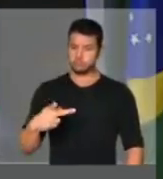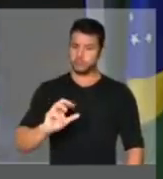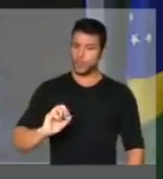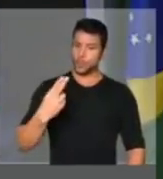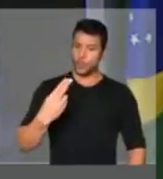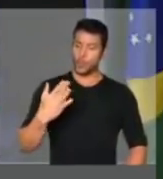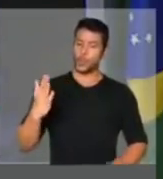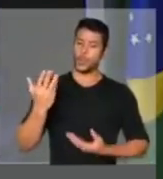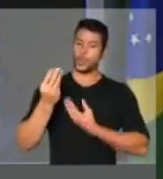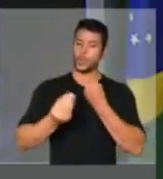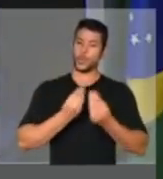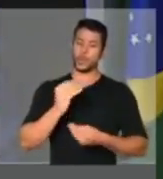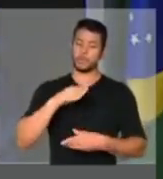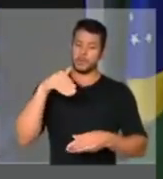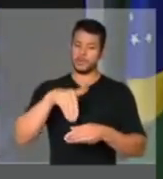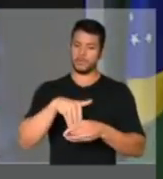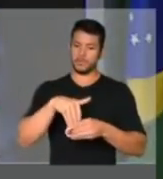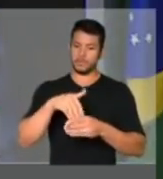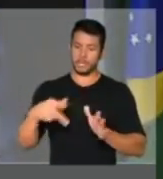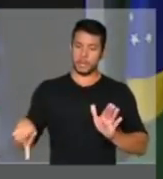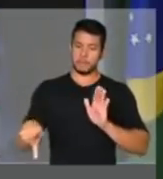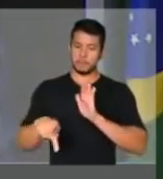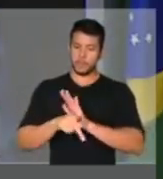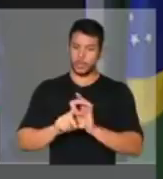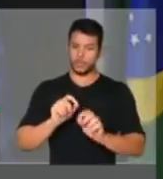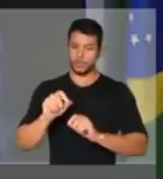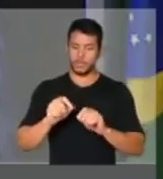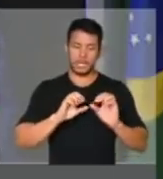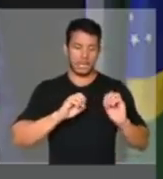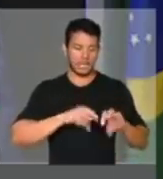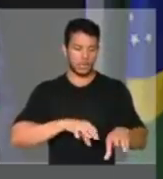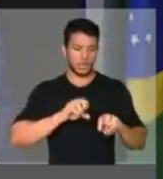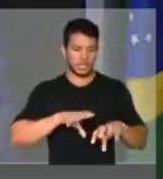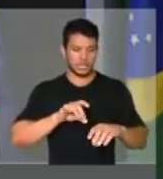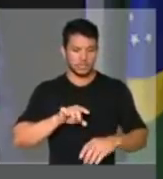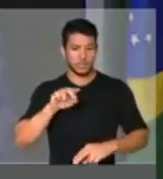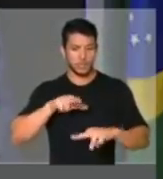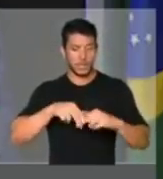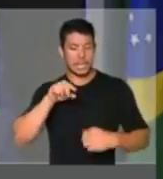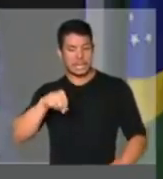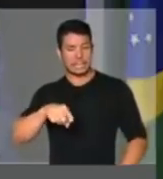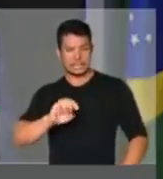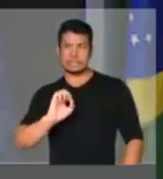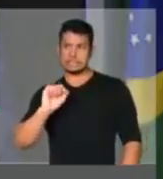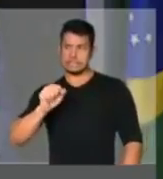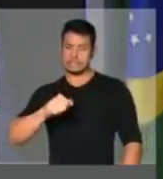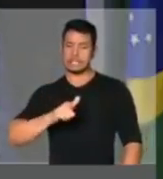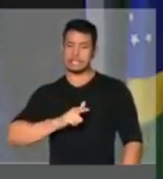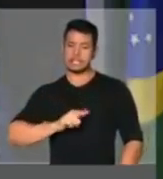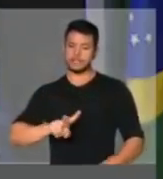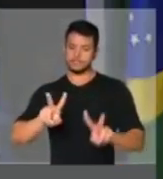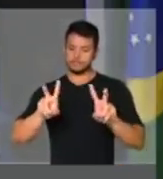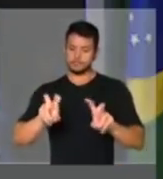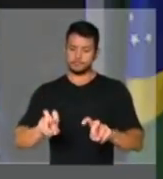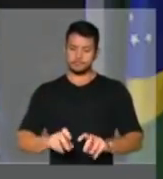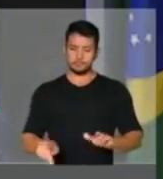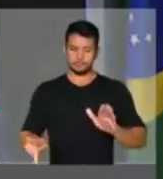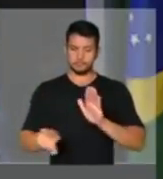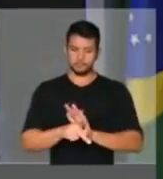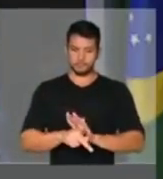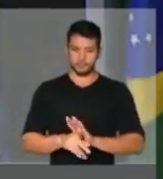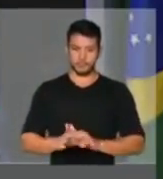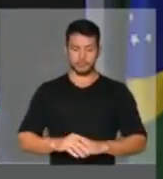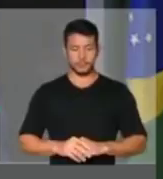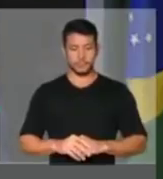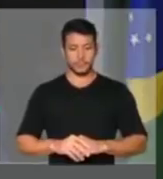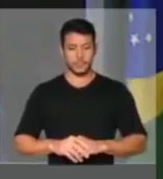em relação à votação do Tratado Internacional envolvendo educação e que ele sim estava se atendo ao tema, ao contrário do que eu